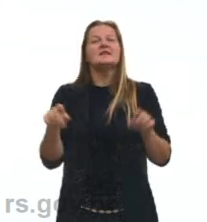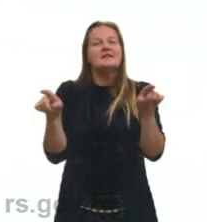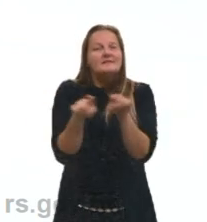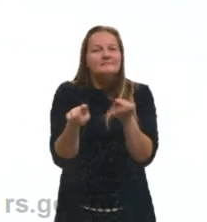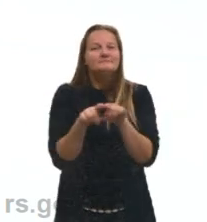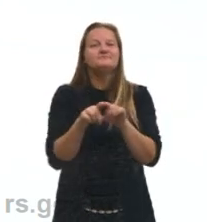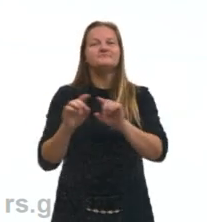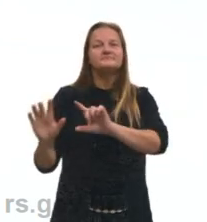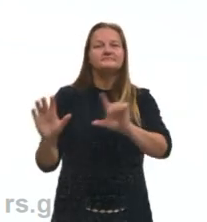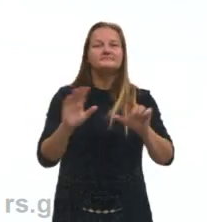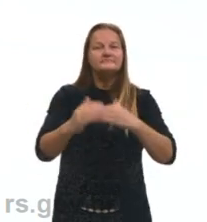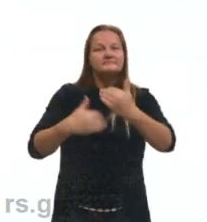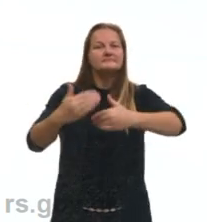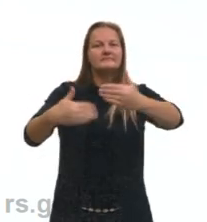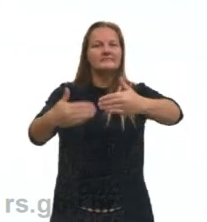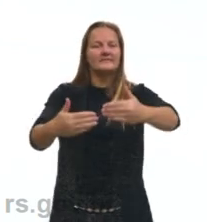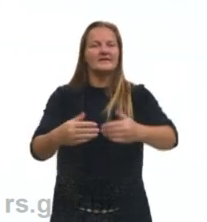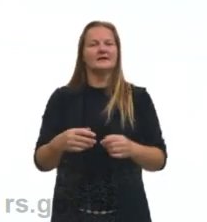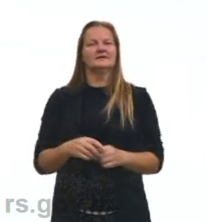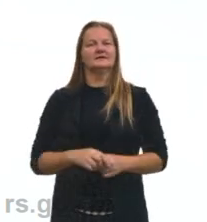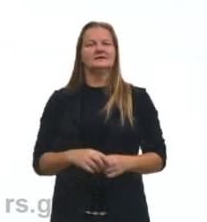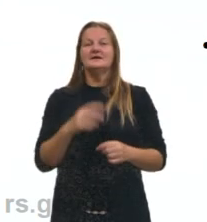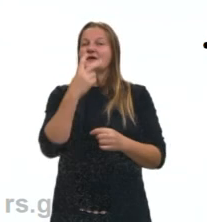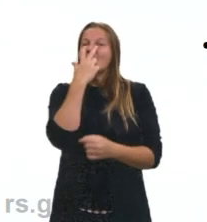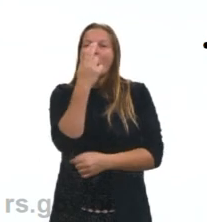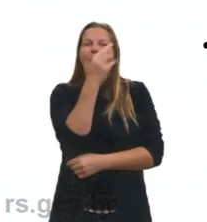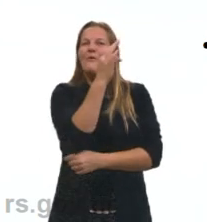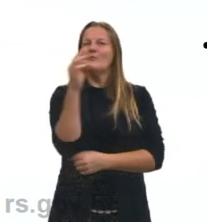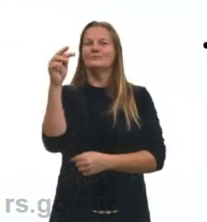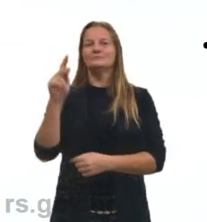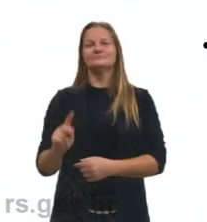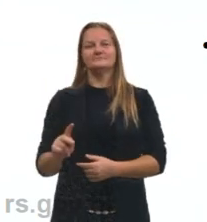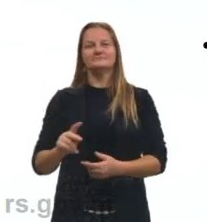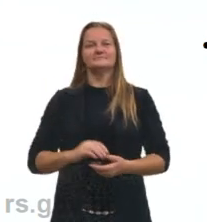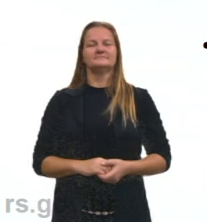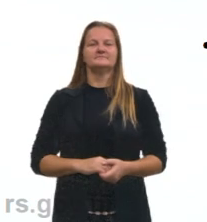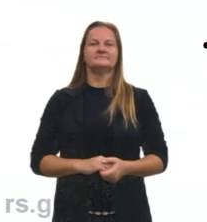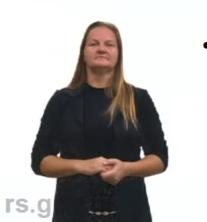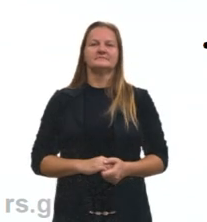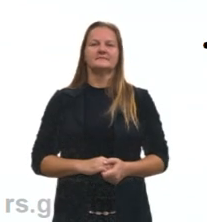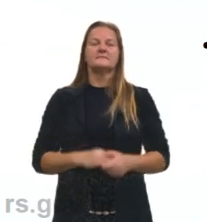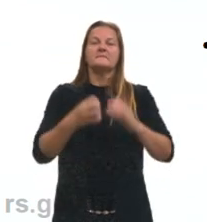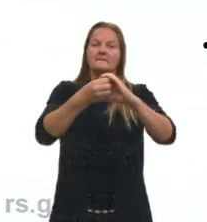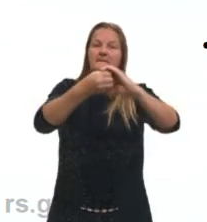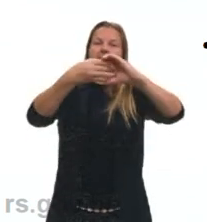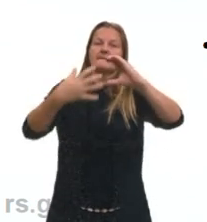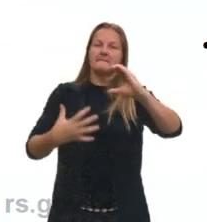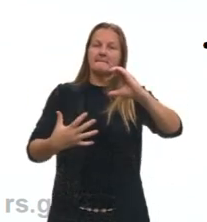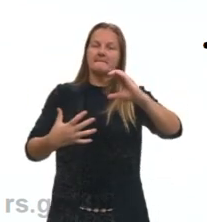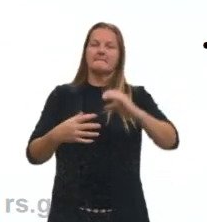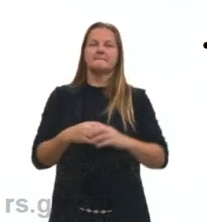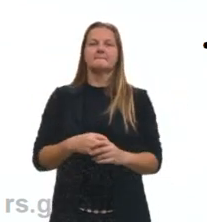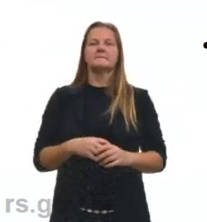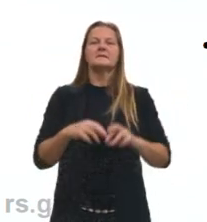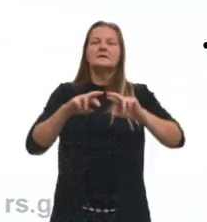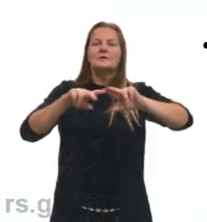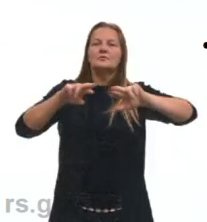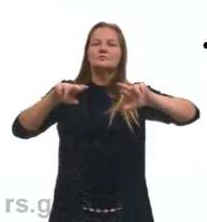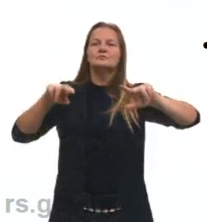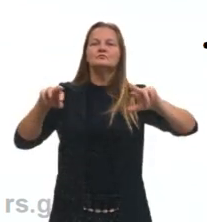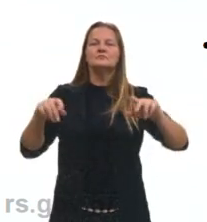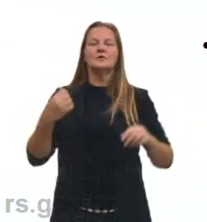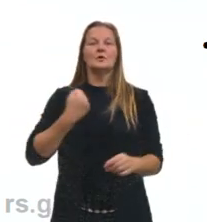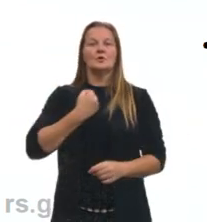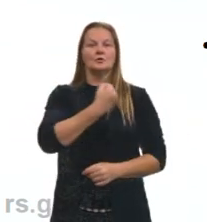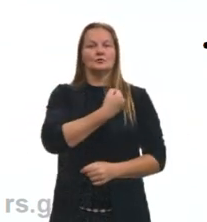também é periódica assim como a tabela e as propriedades periódicas elas variam em função